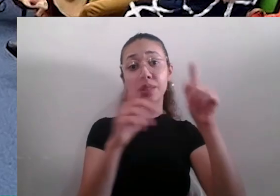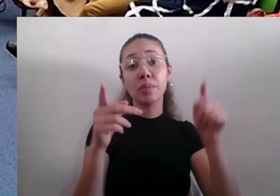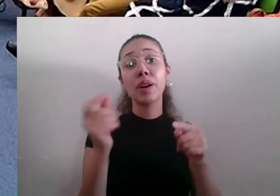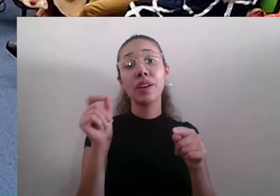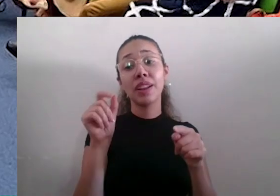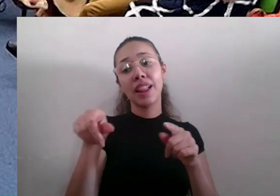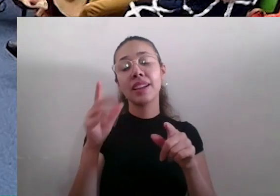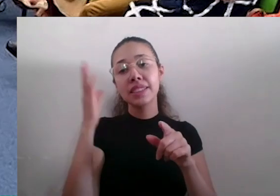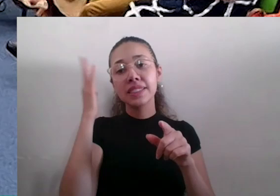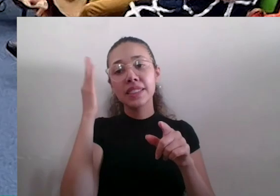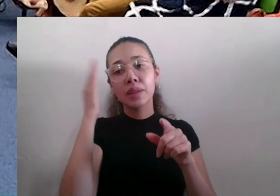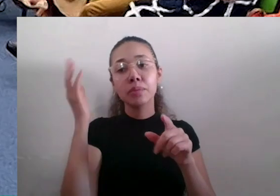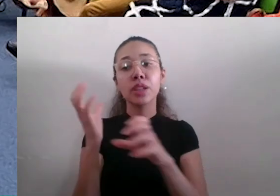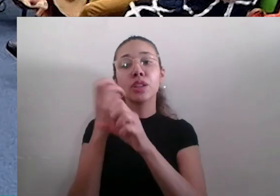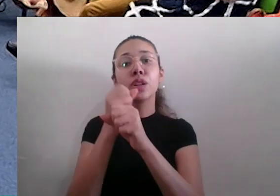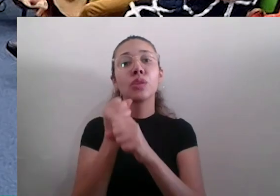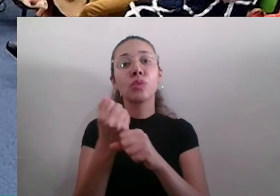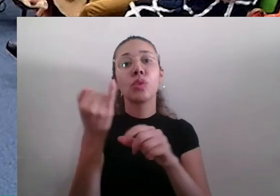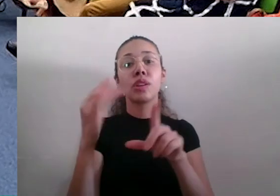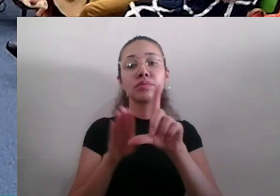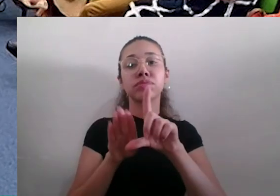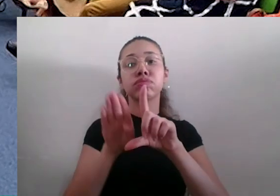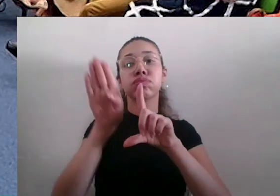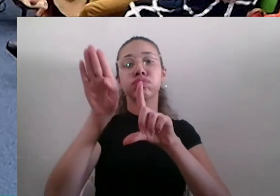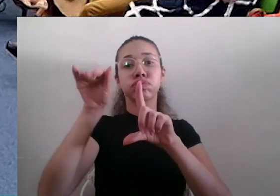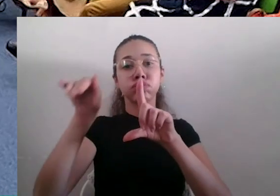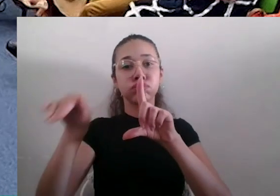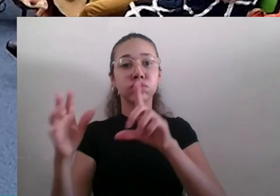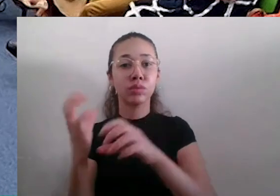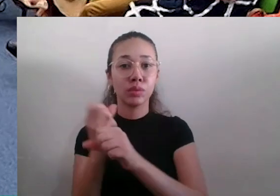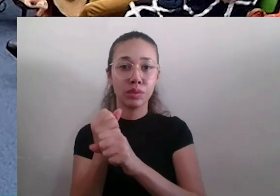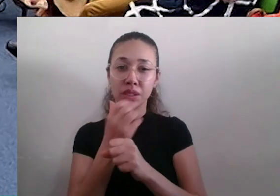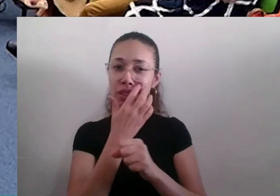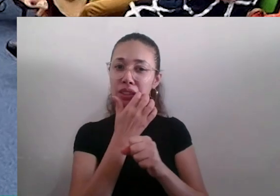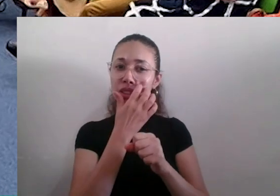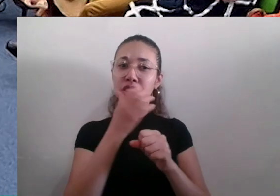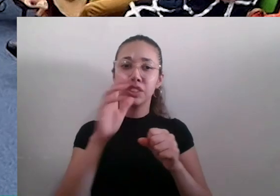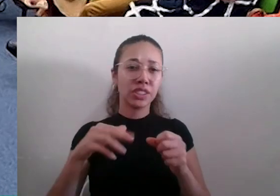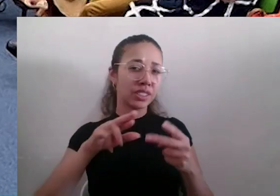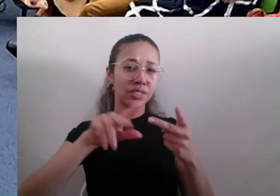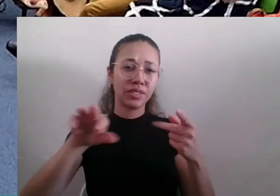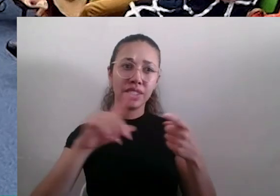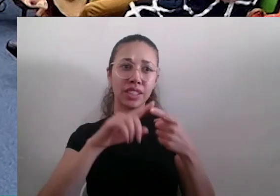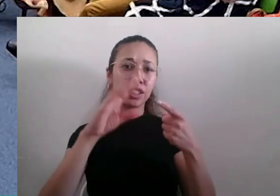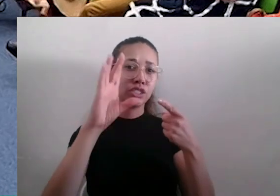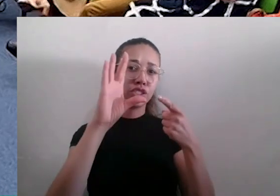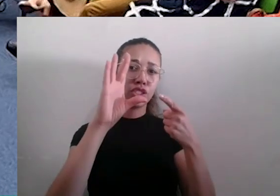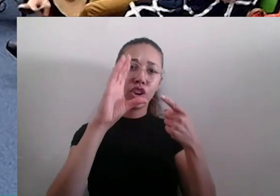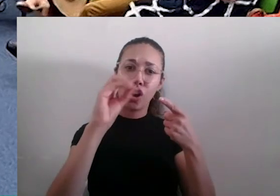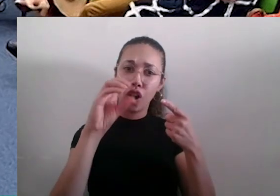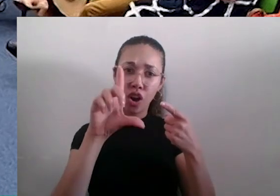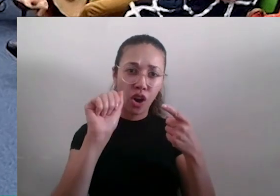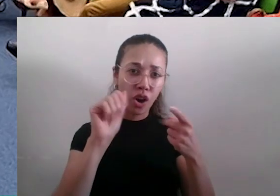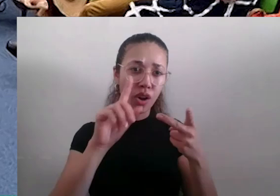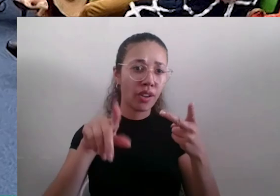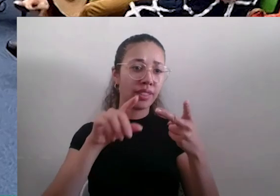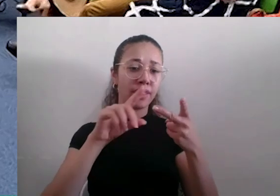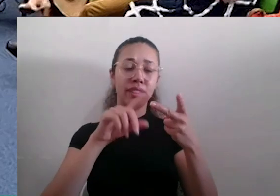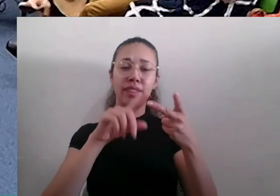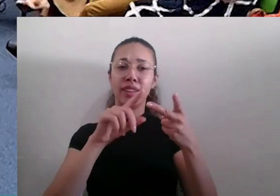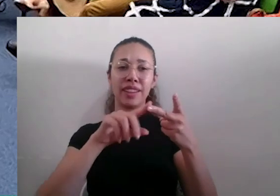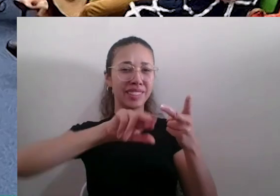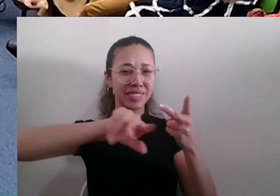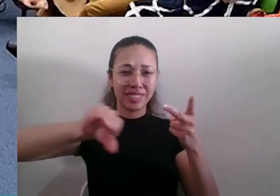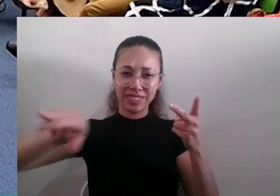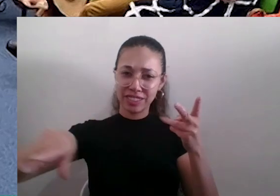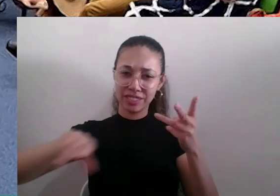então a gente já produziu para eles vários a gente fez o Color versus color para eles a gente fez o república das ministas a gente já fez vários podcasts para eles eles